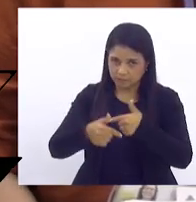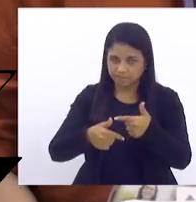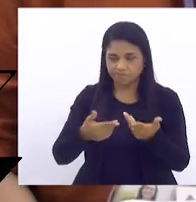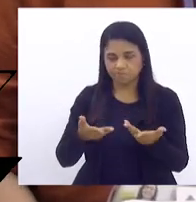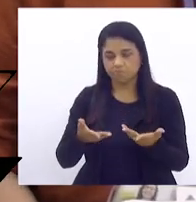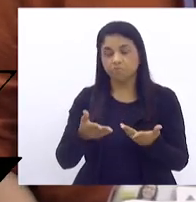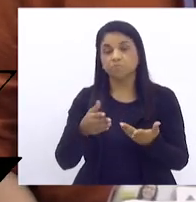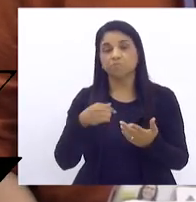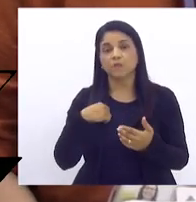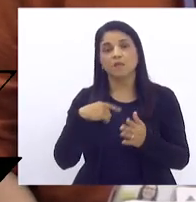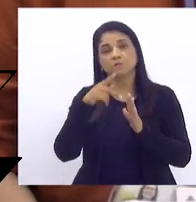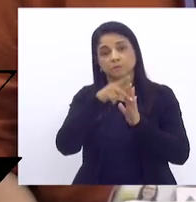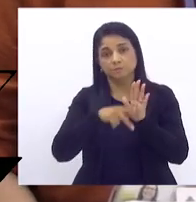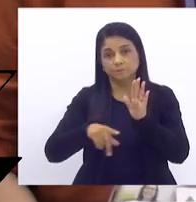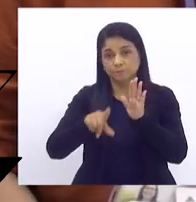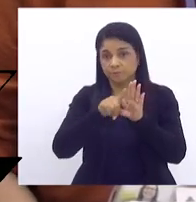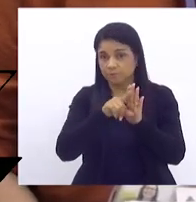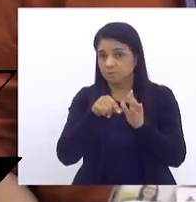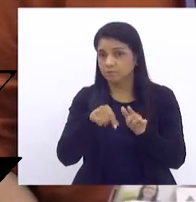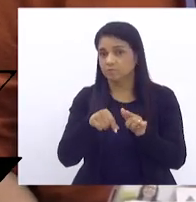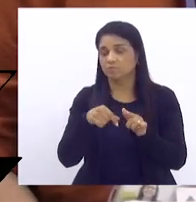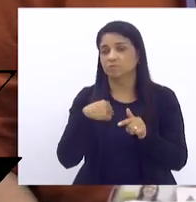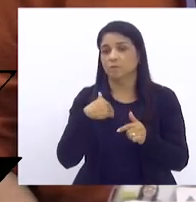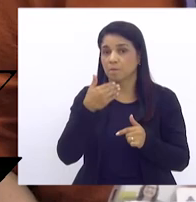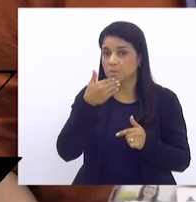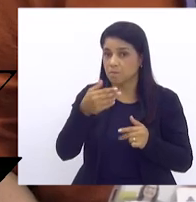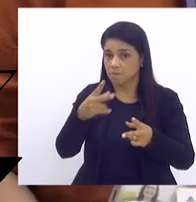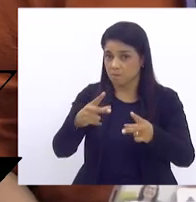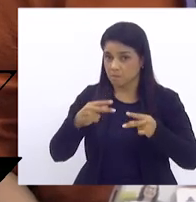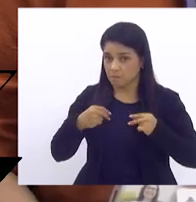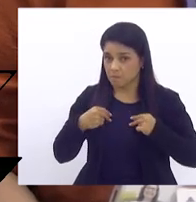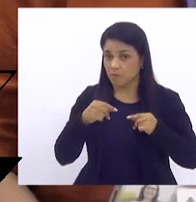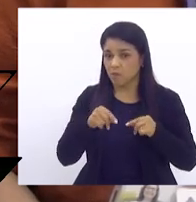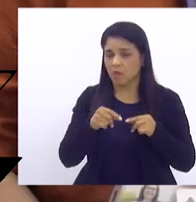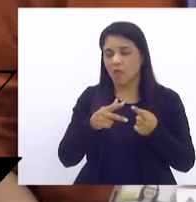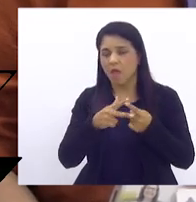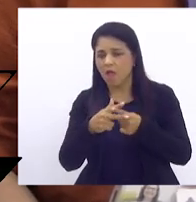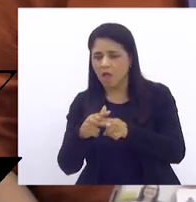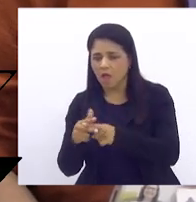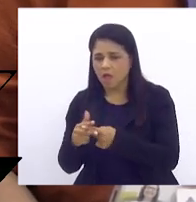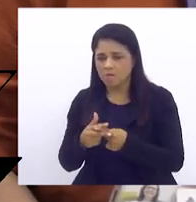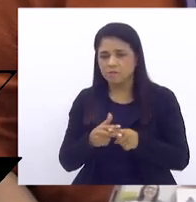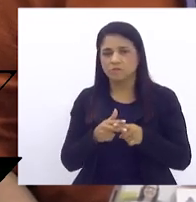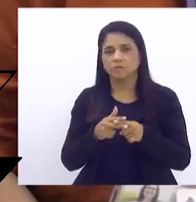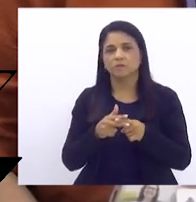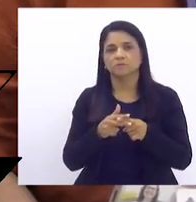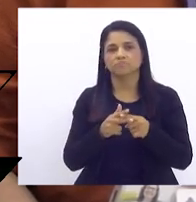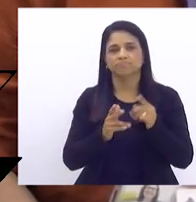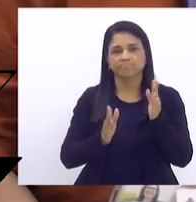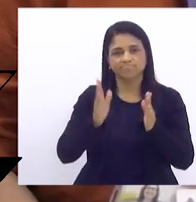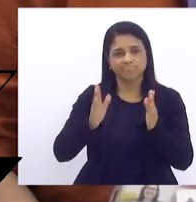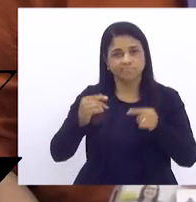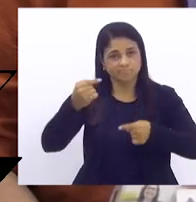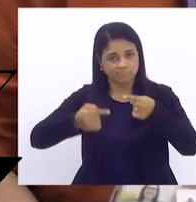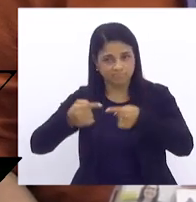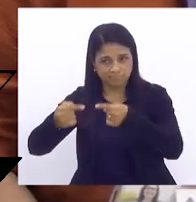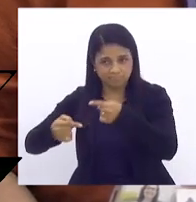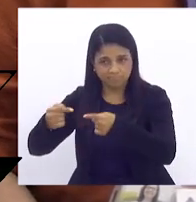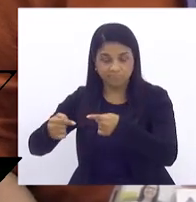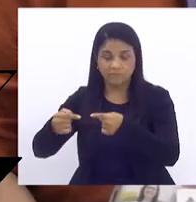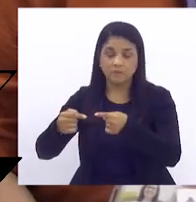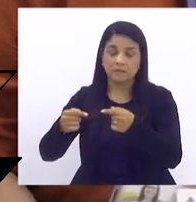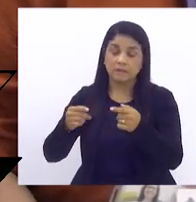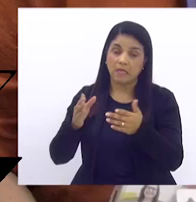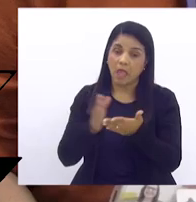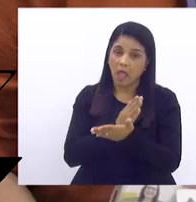projeto vai demandar, no mérito, algum aperfeiçoamento ao longo da sua tramitação, porque em alguns casos pode ser que não seja possível